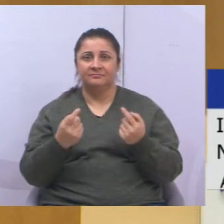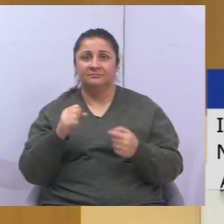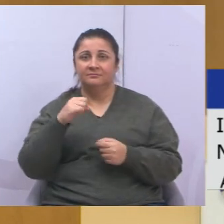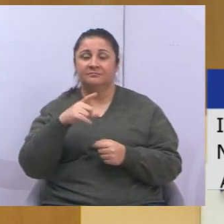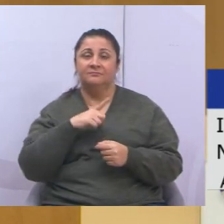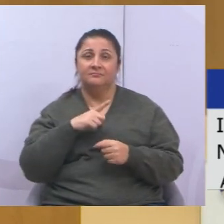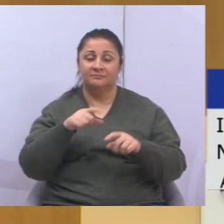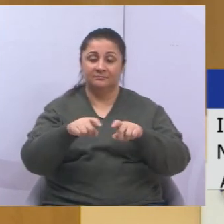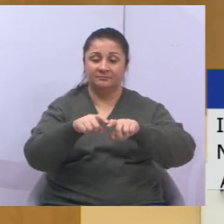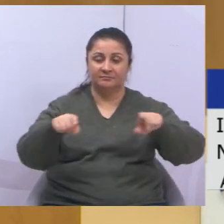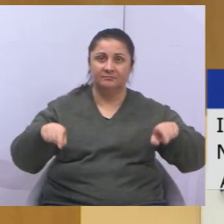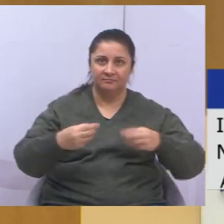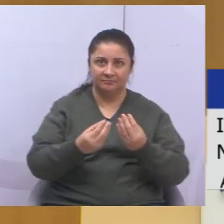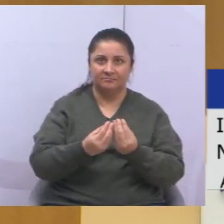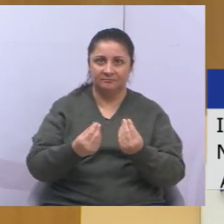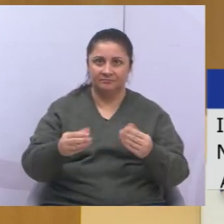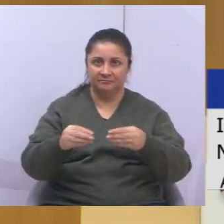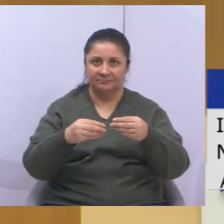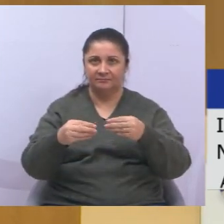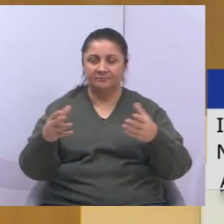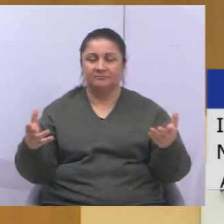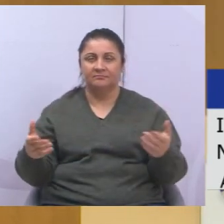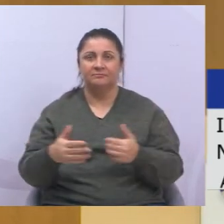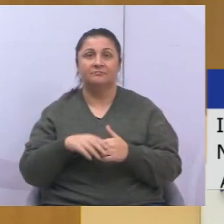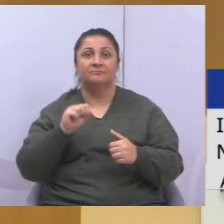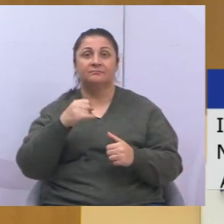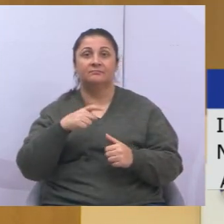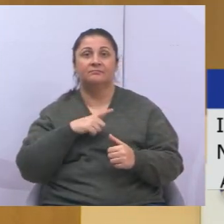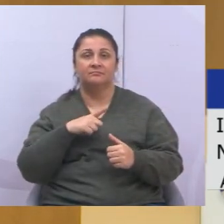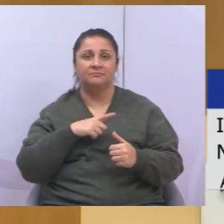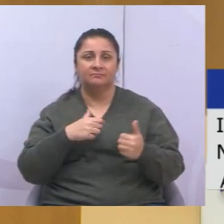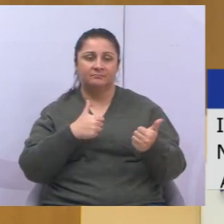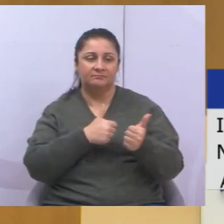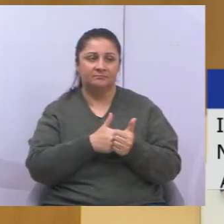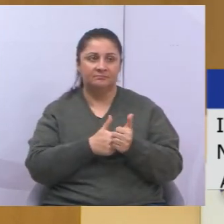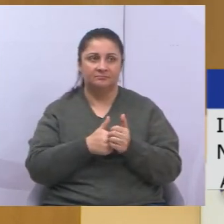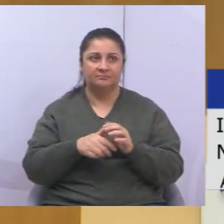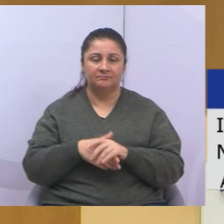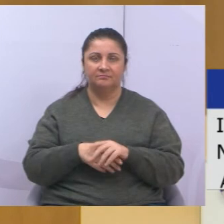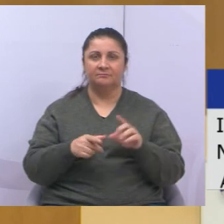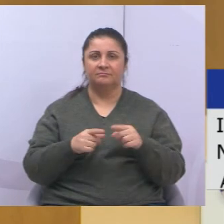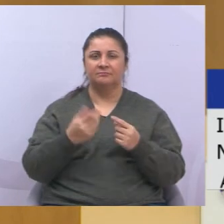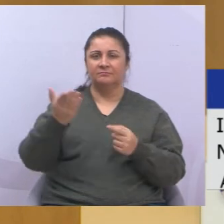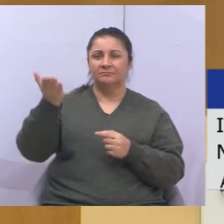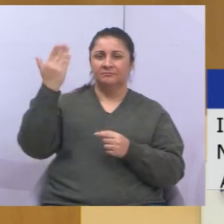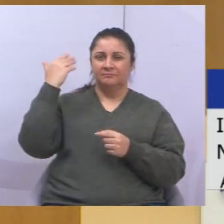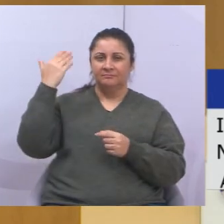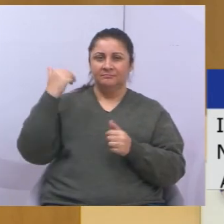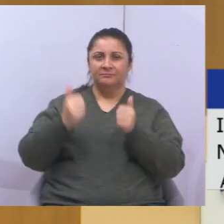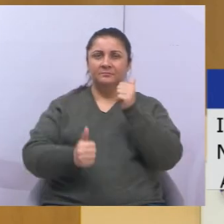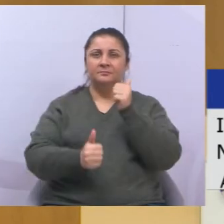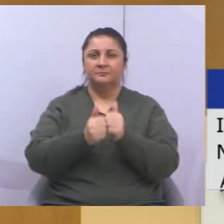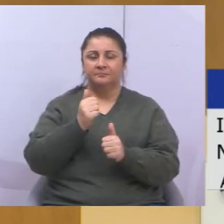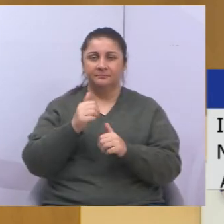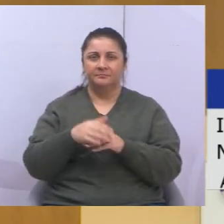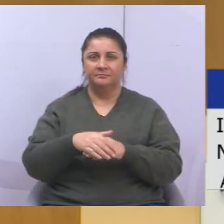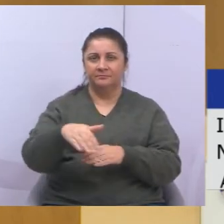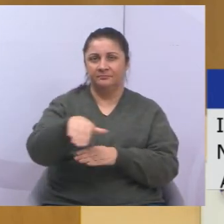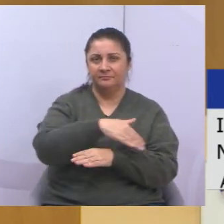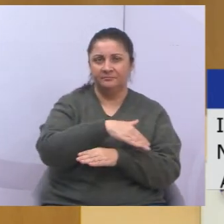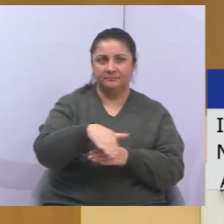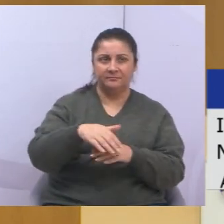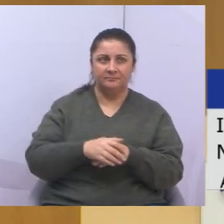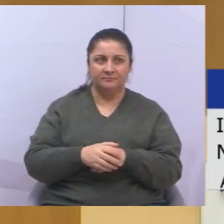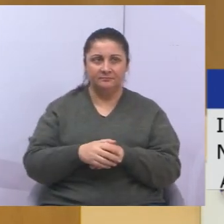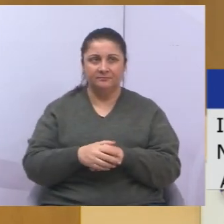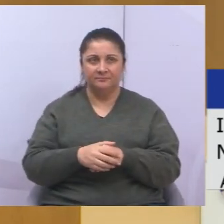campo society, tiver uma quadra próximo. Mas o futebol que nós praticávamos na rua, tá? Colocávamos